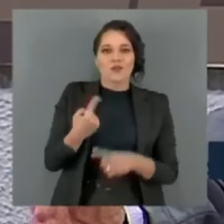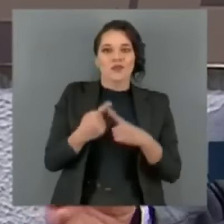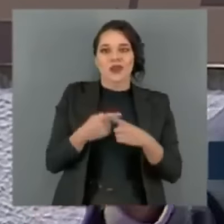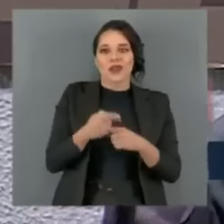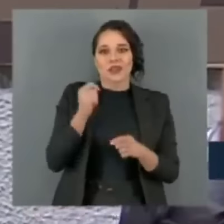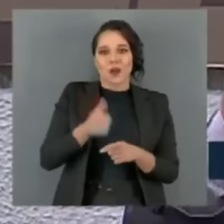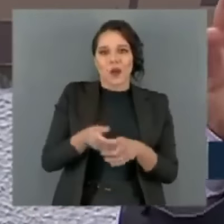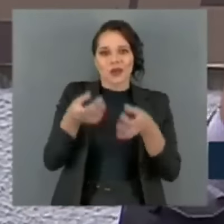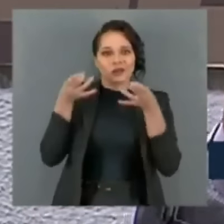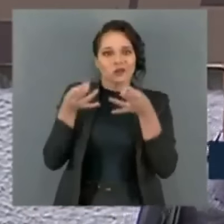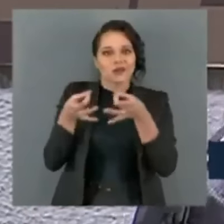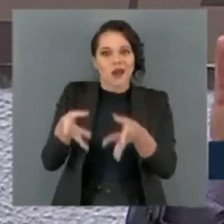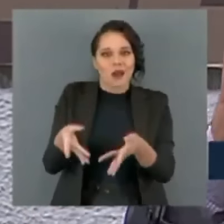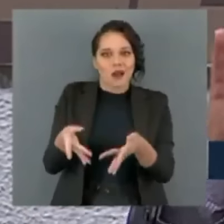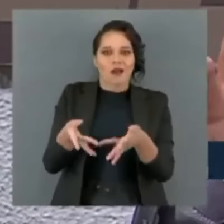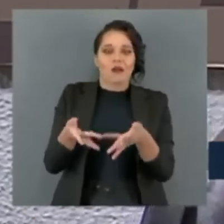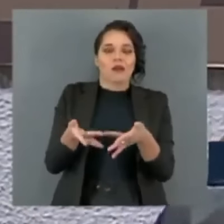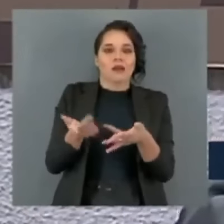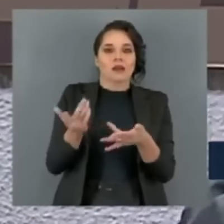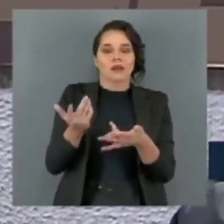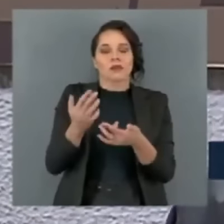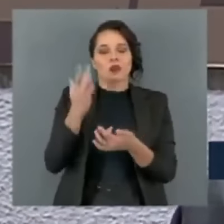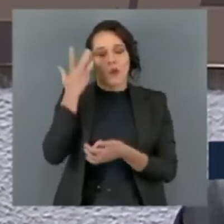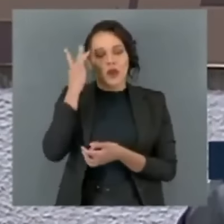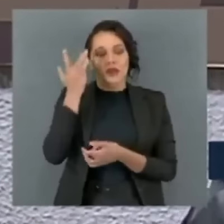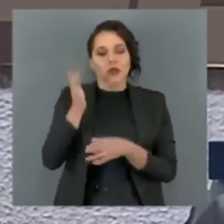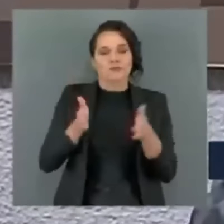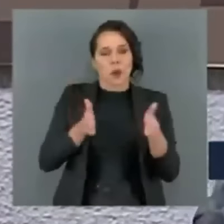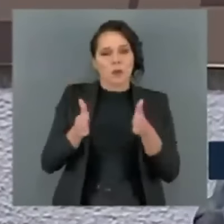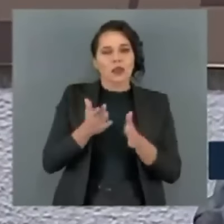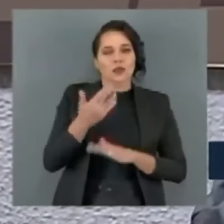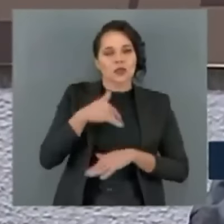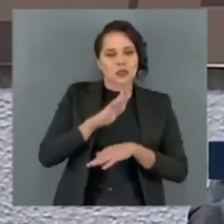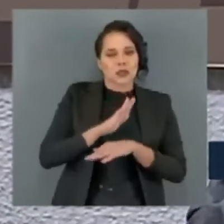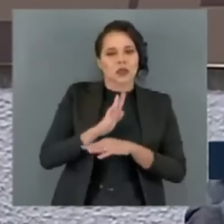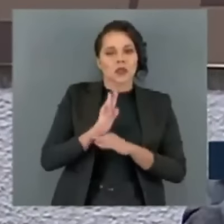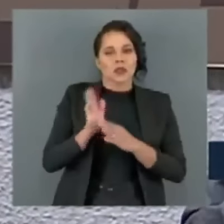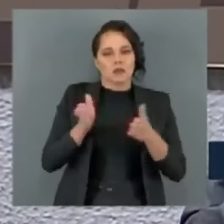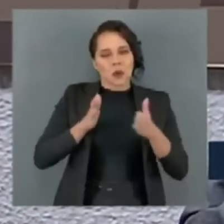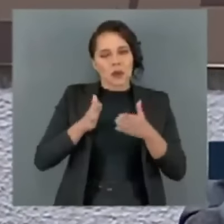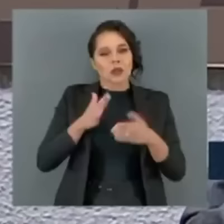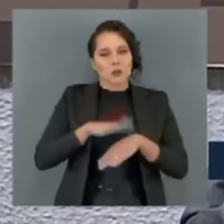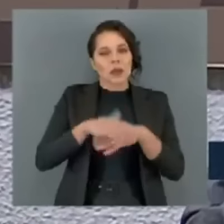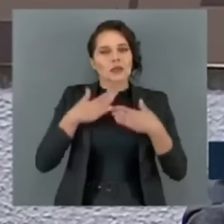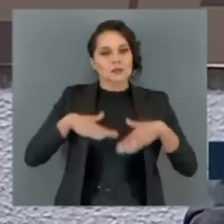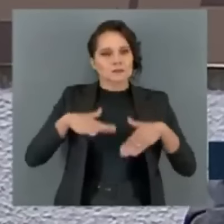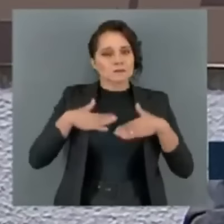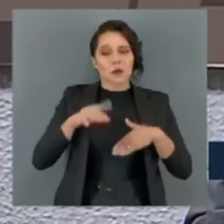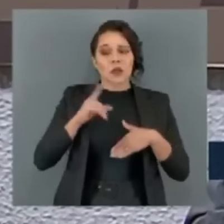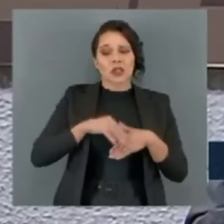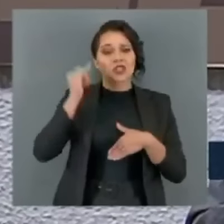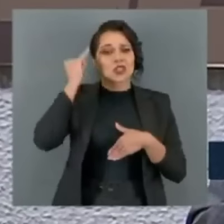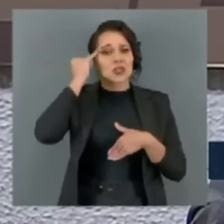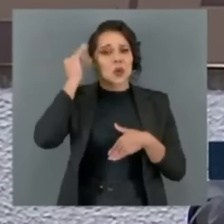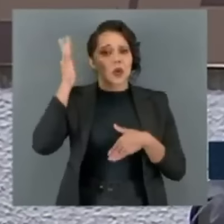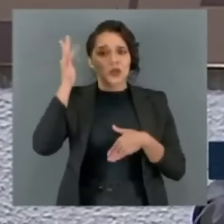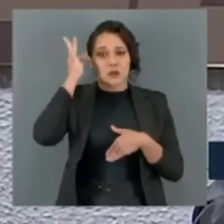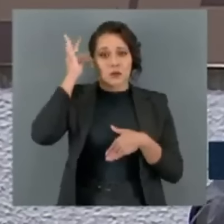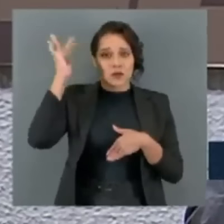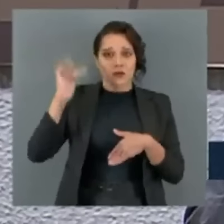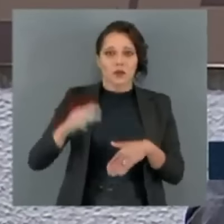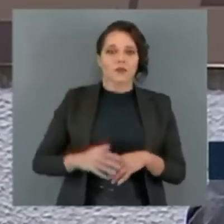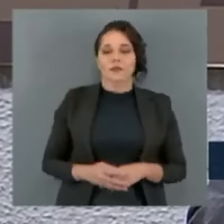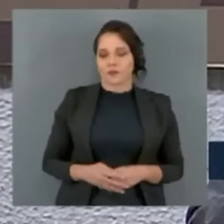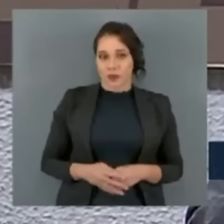o poder. Eu acho que é mais uma situação desse tipo do que realmente uma colocação filosófica. Até porque, em outras